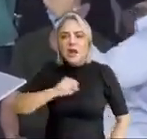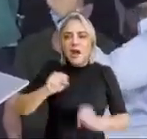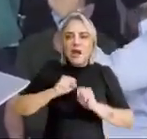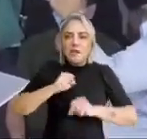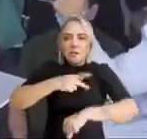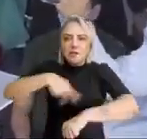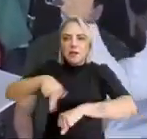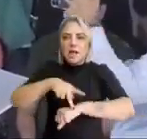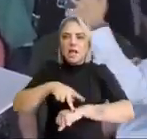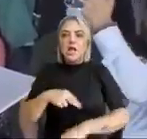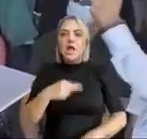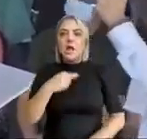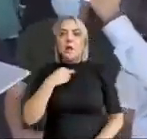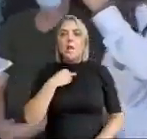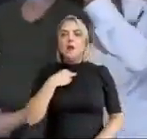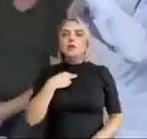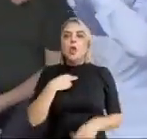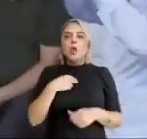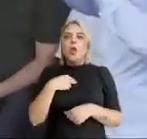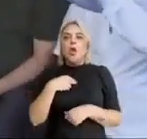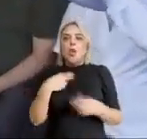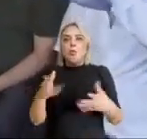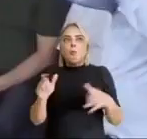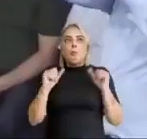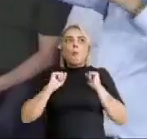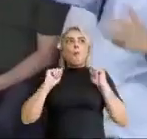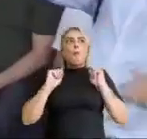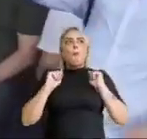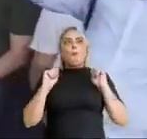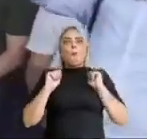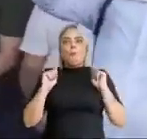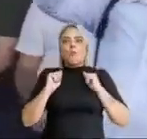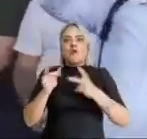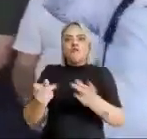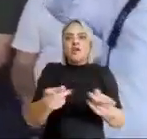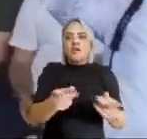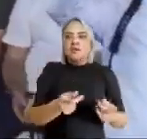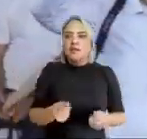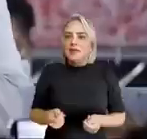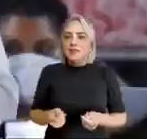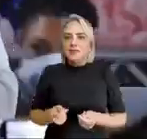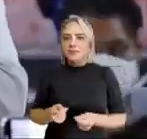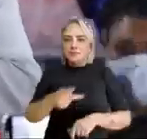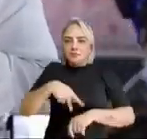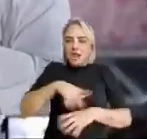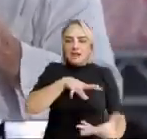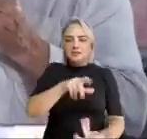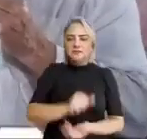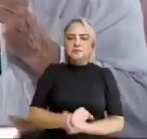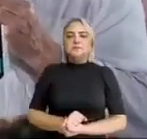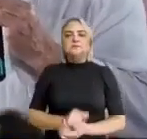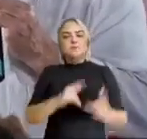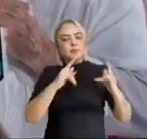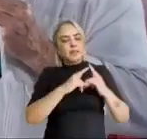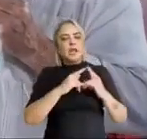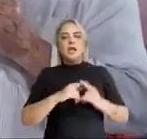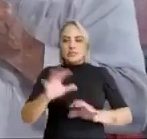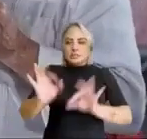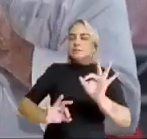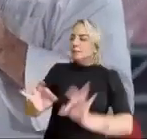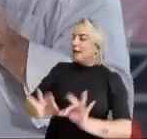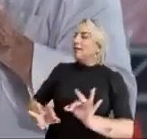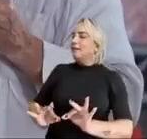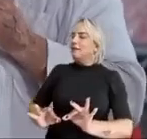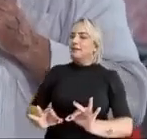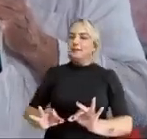ter parasitas vendendo a alma desse país ao mundo. Portanto, companheiro, é o seguinte, se preparem. Além